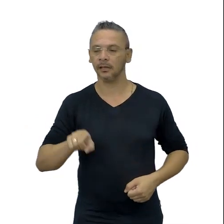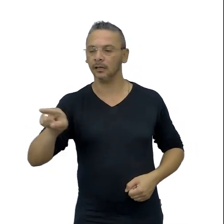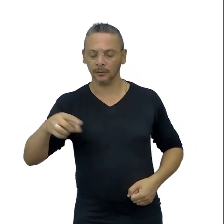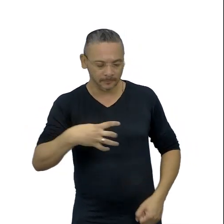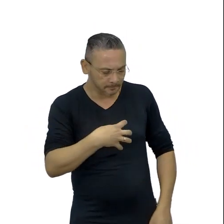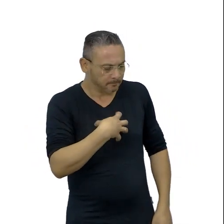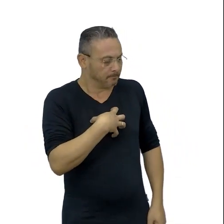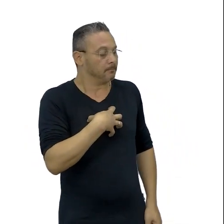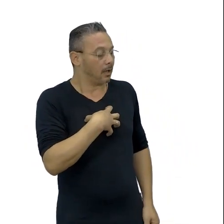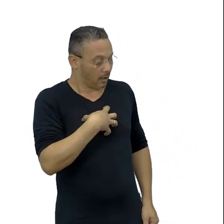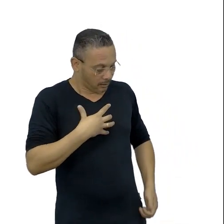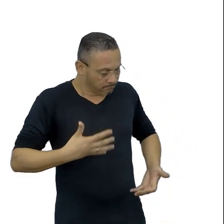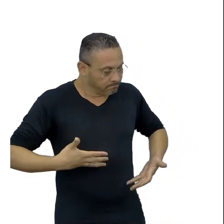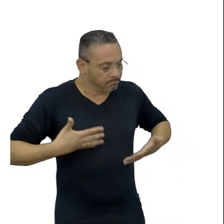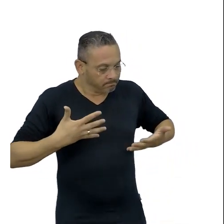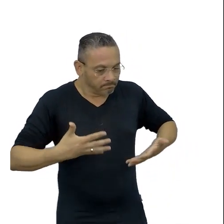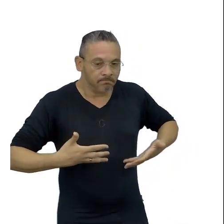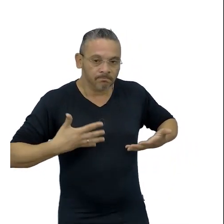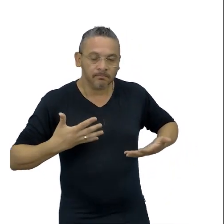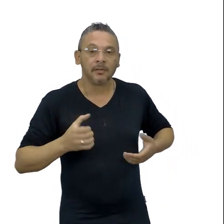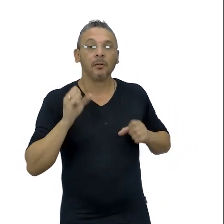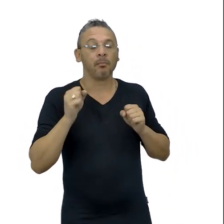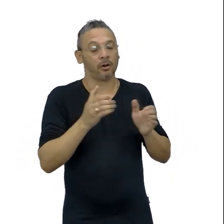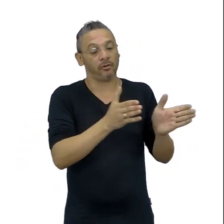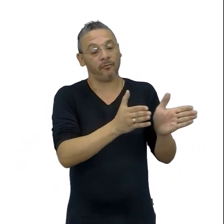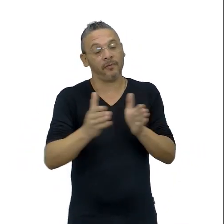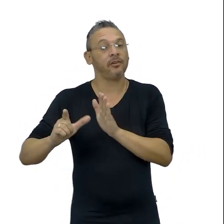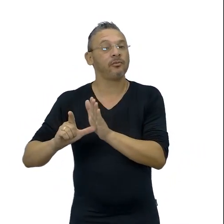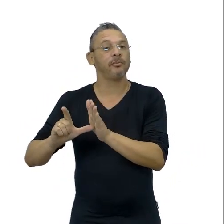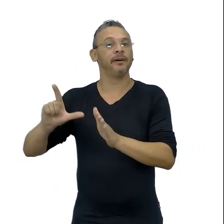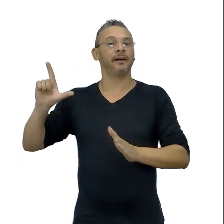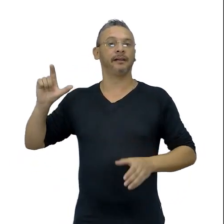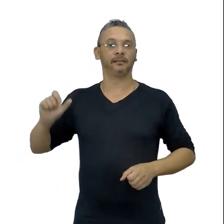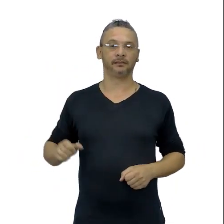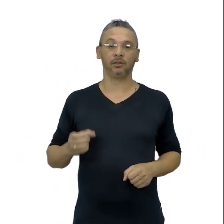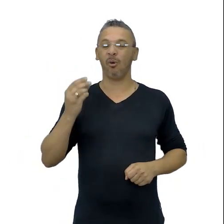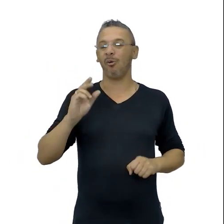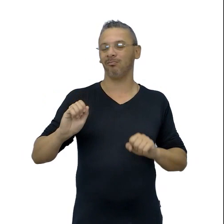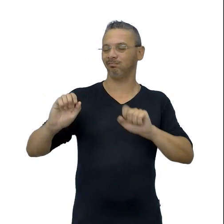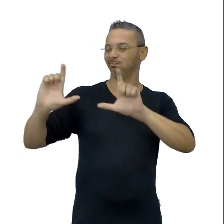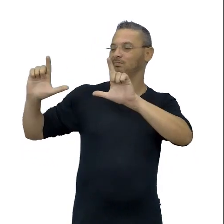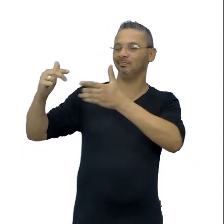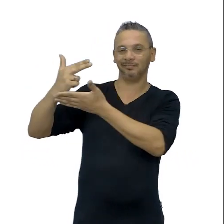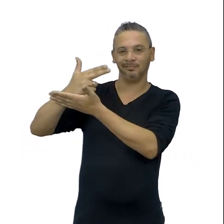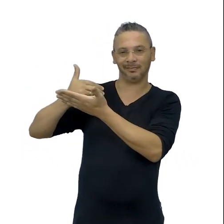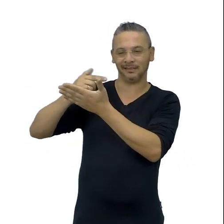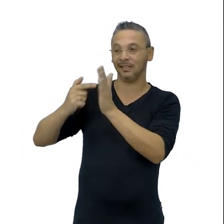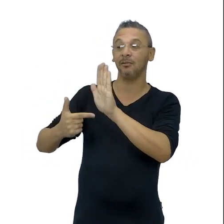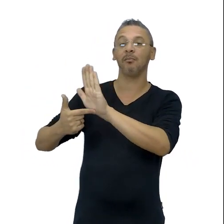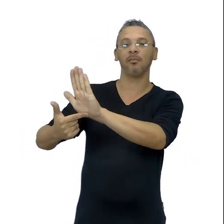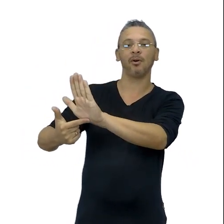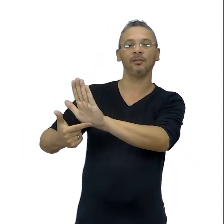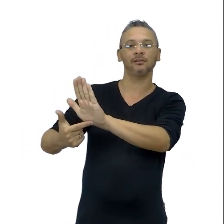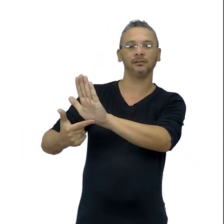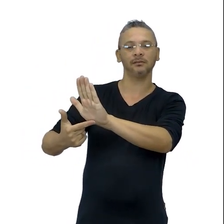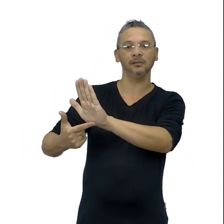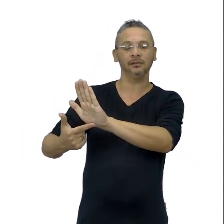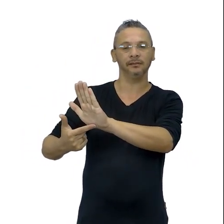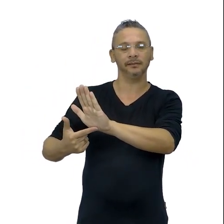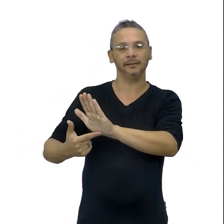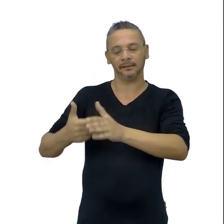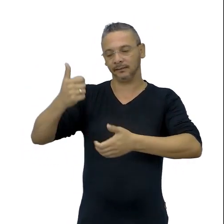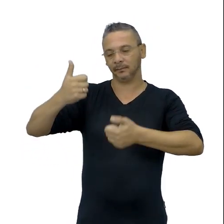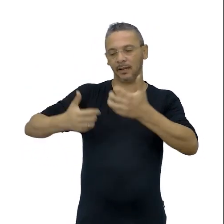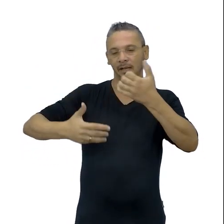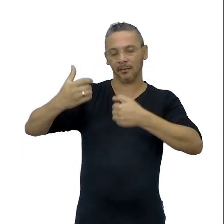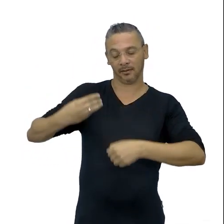sensibilizando, motivando-os através de um vídeo, de uma imagem, algum relato sobre a